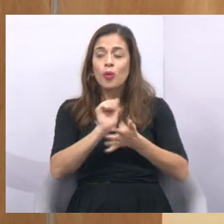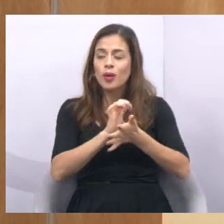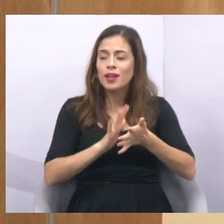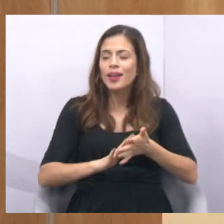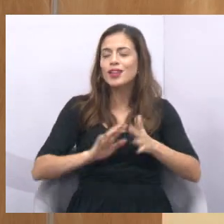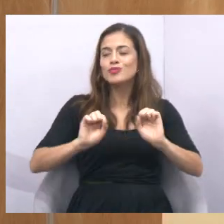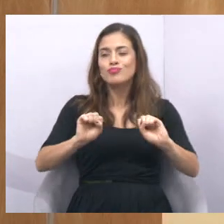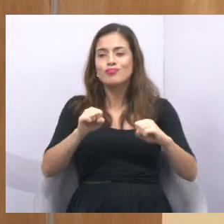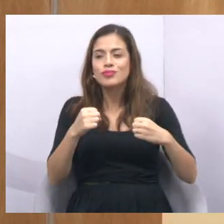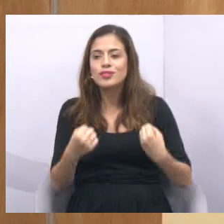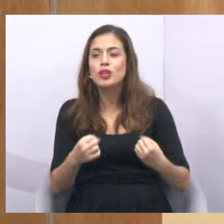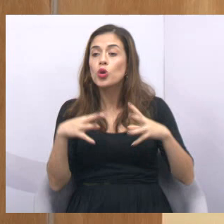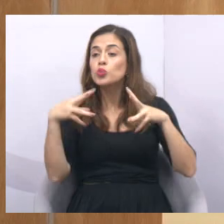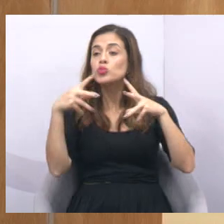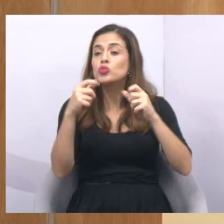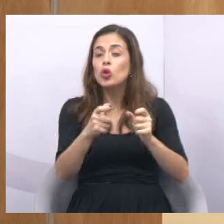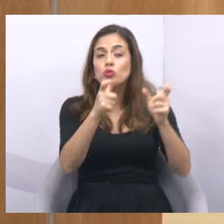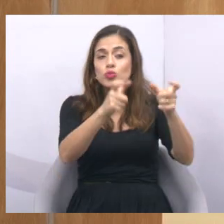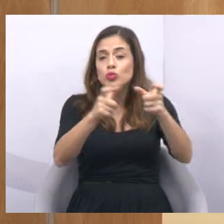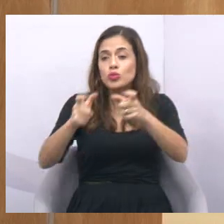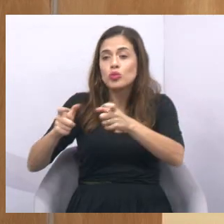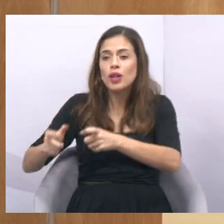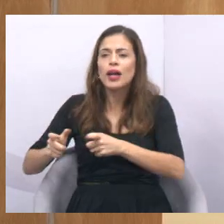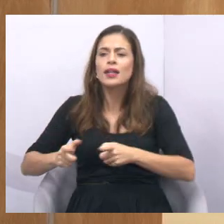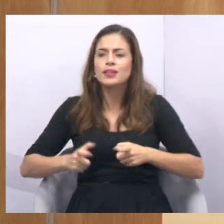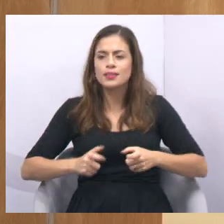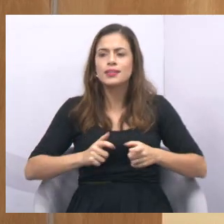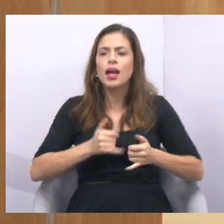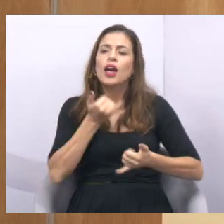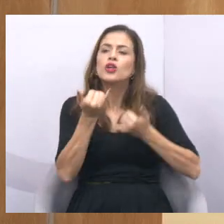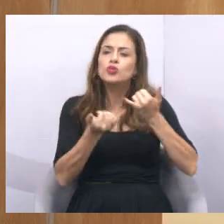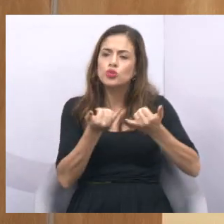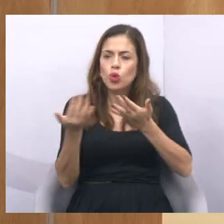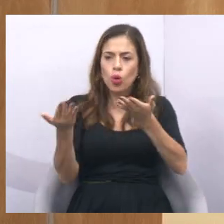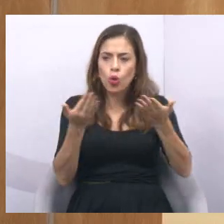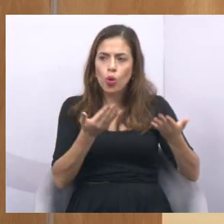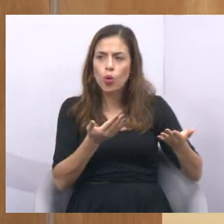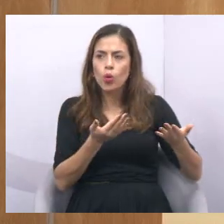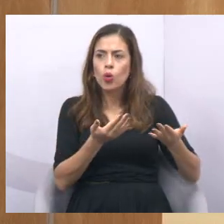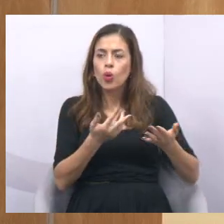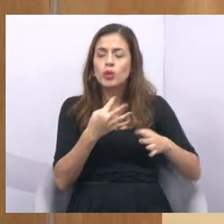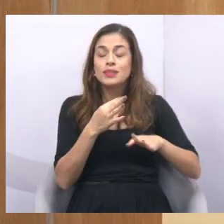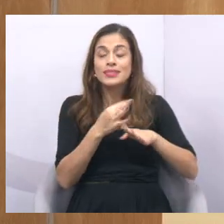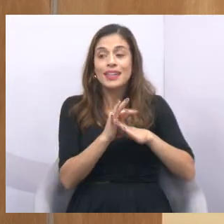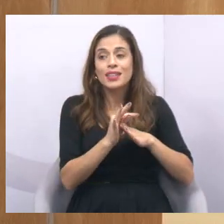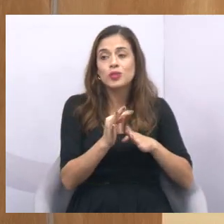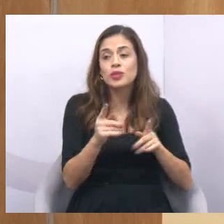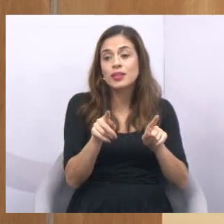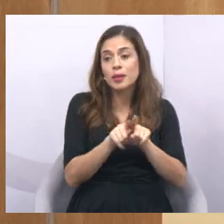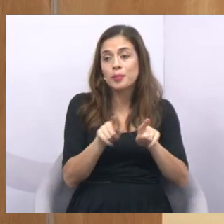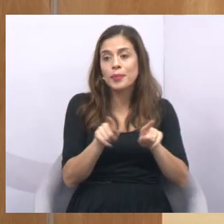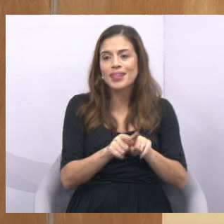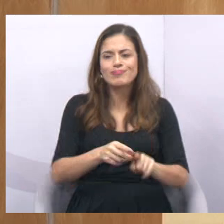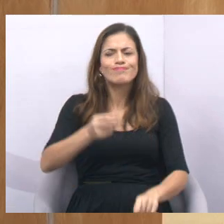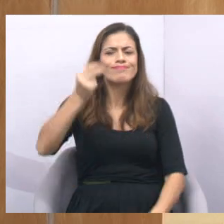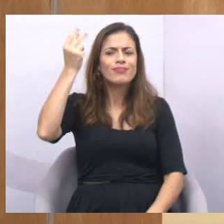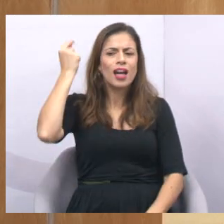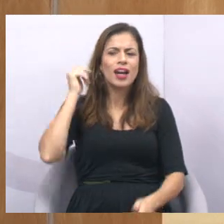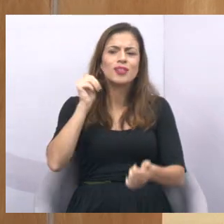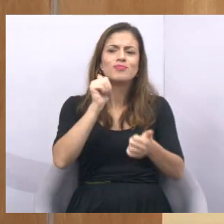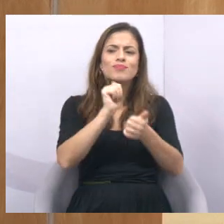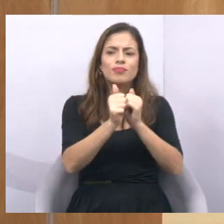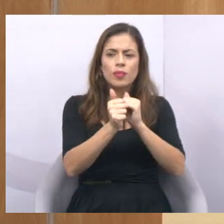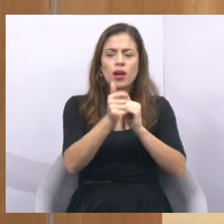os clubes pelo que passou. Porque passou como técnico e lá atrás como atleta.